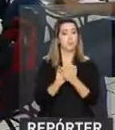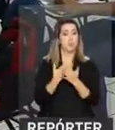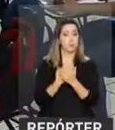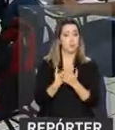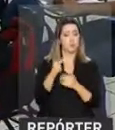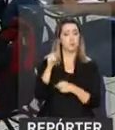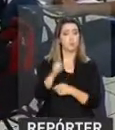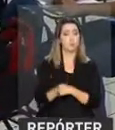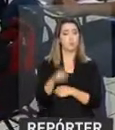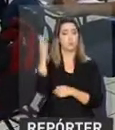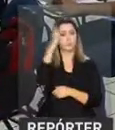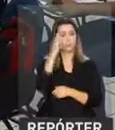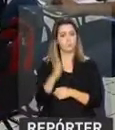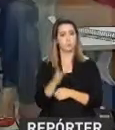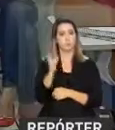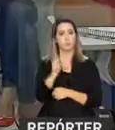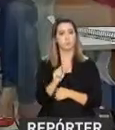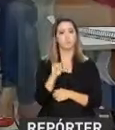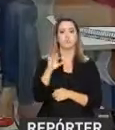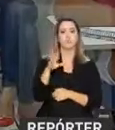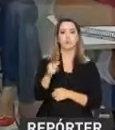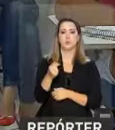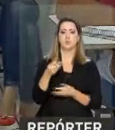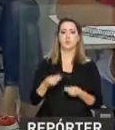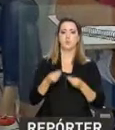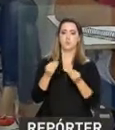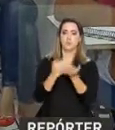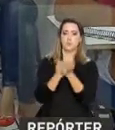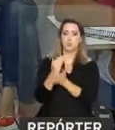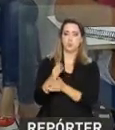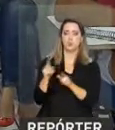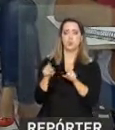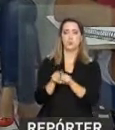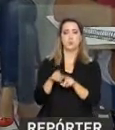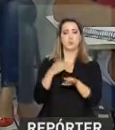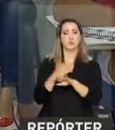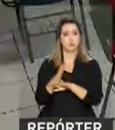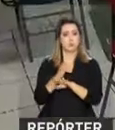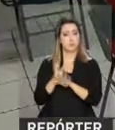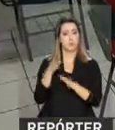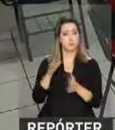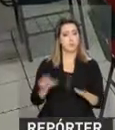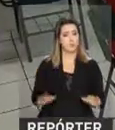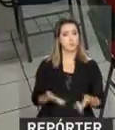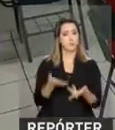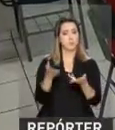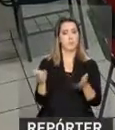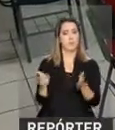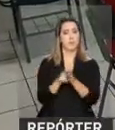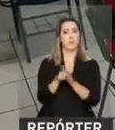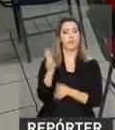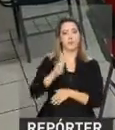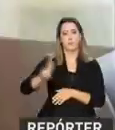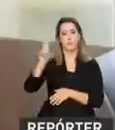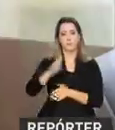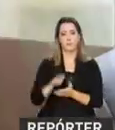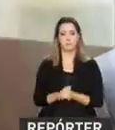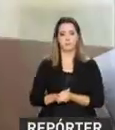estudos acadêmicos brasileiros. E tudo partindo de iniciativas promovidas pelas próprias